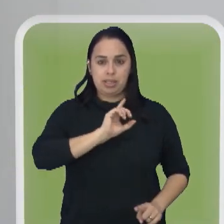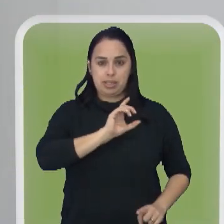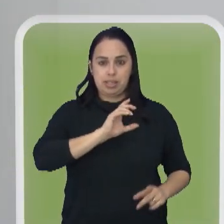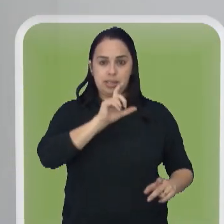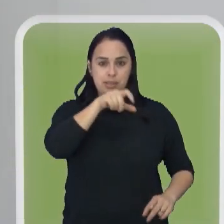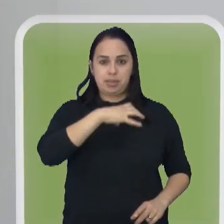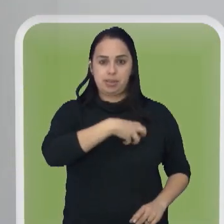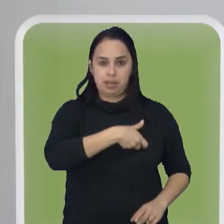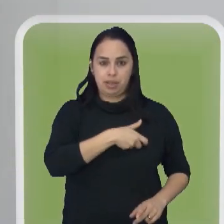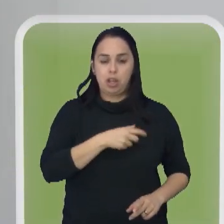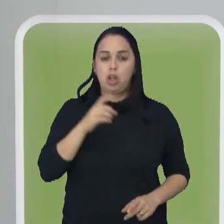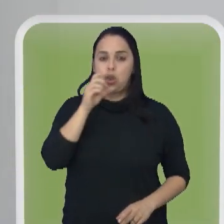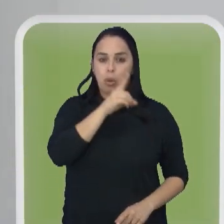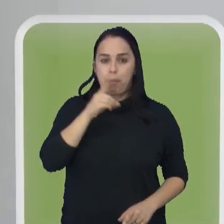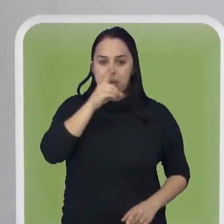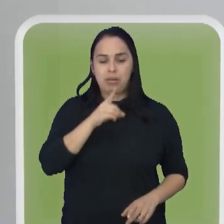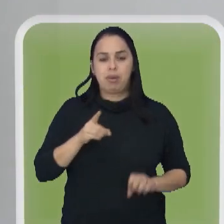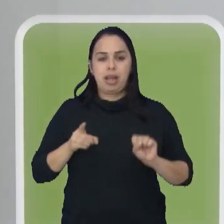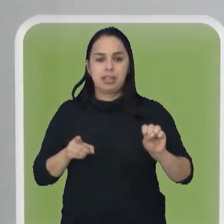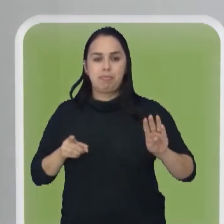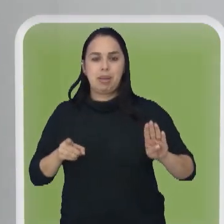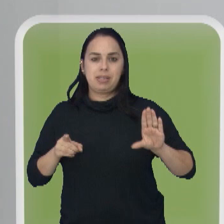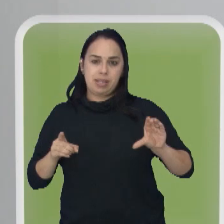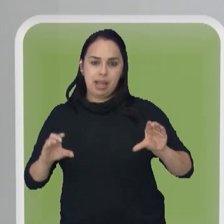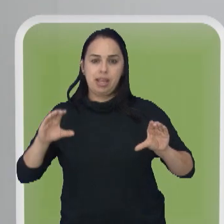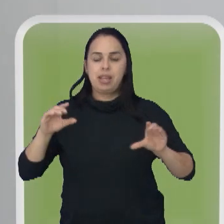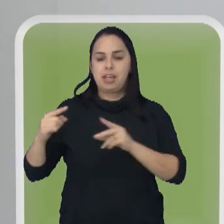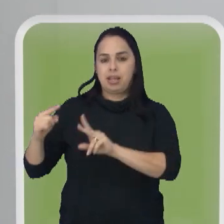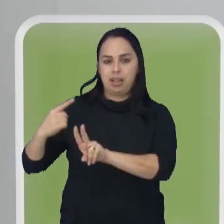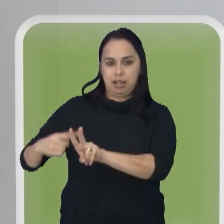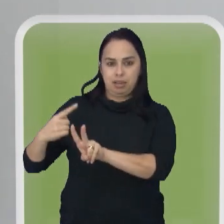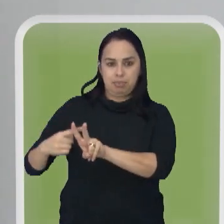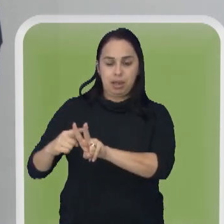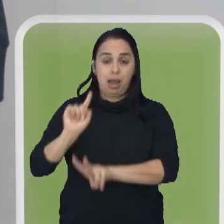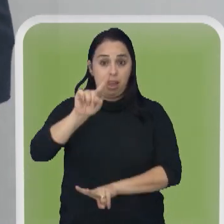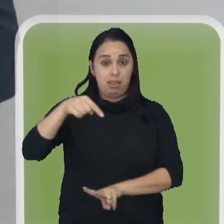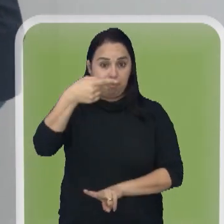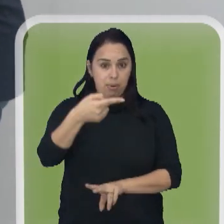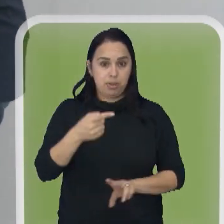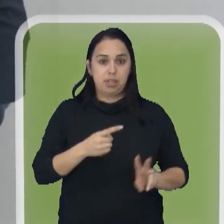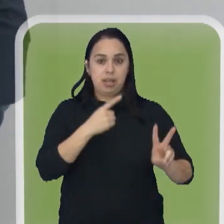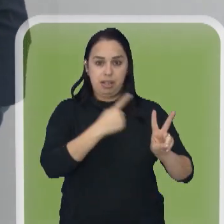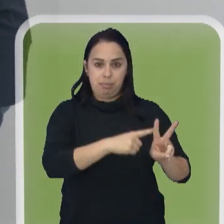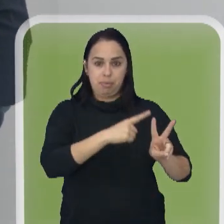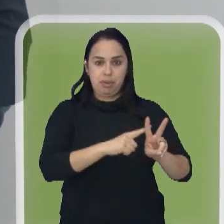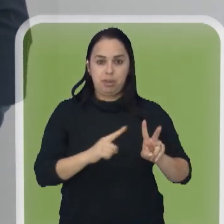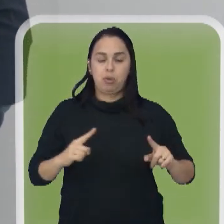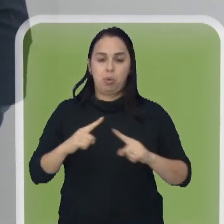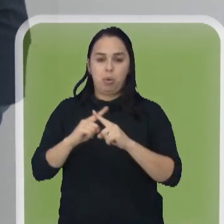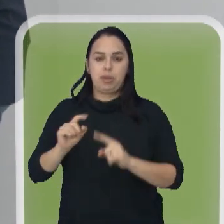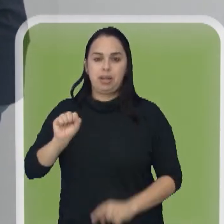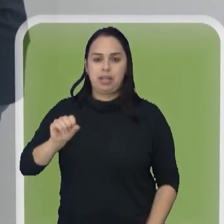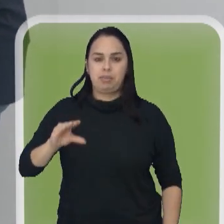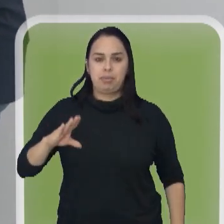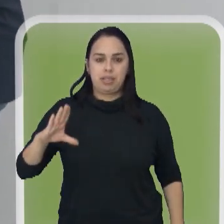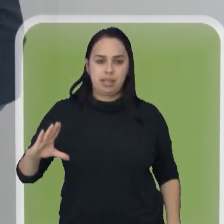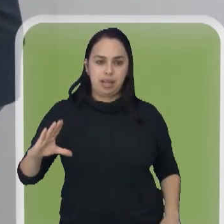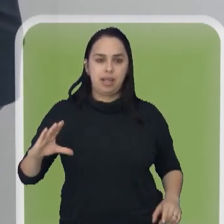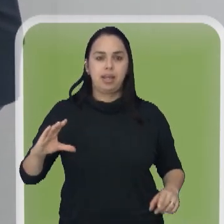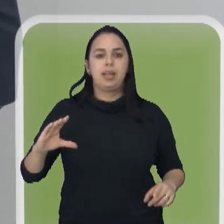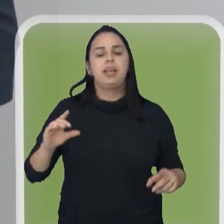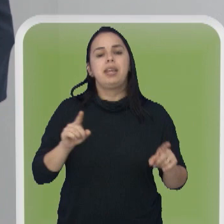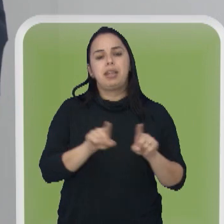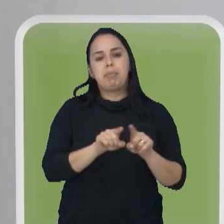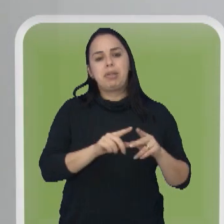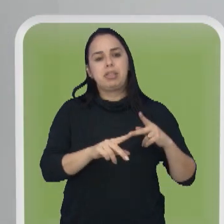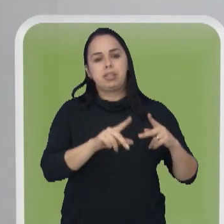São Bernardo e Capivariano, jogos da volta no dia 29 às 15 horas. Capivariano e São Bernardo, 19 horas no sábado, São José e